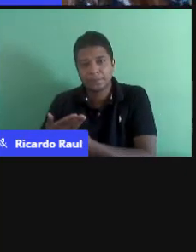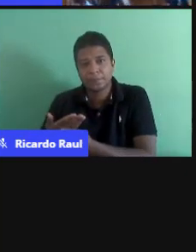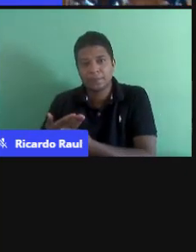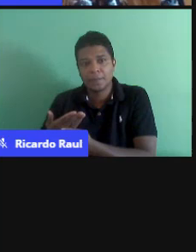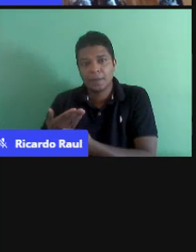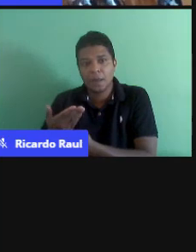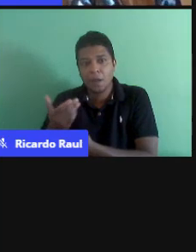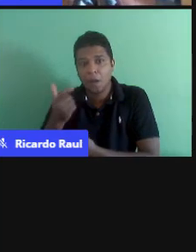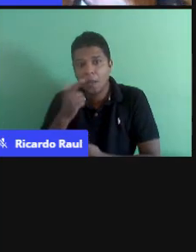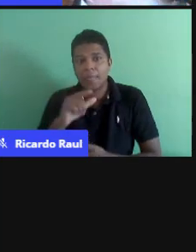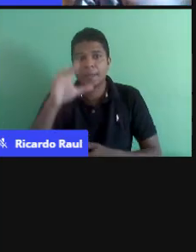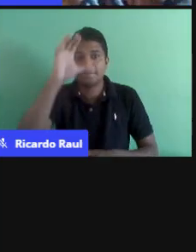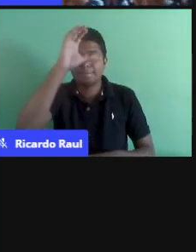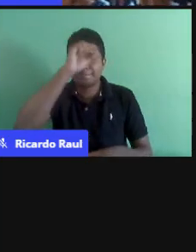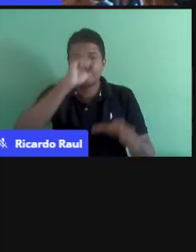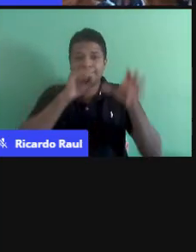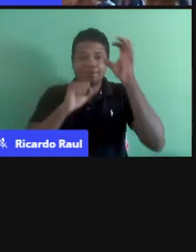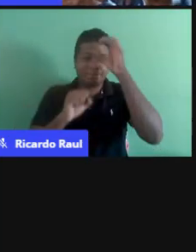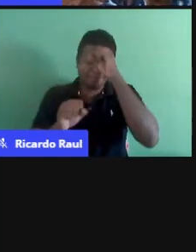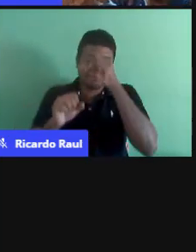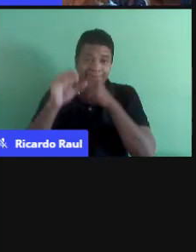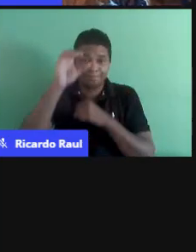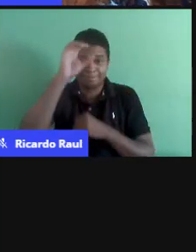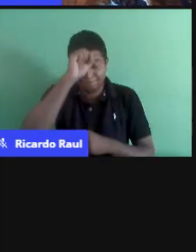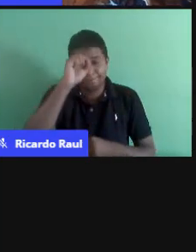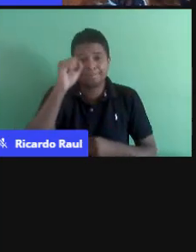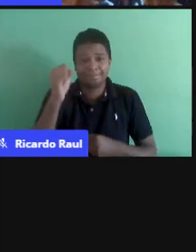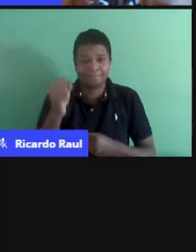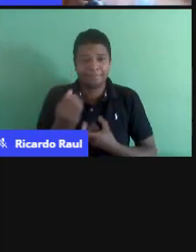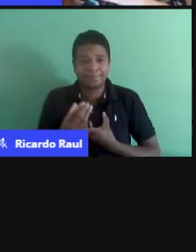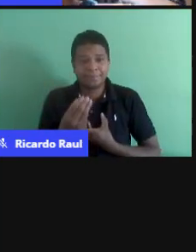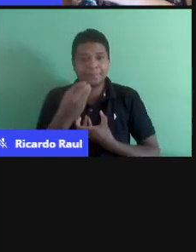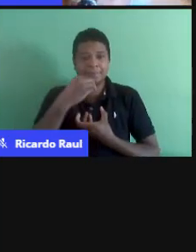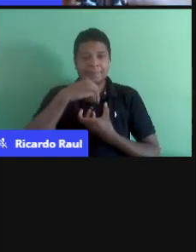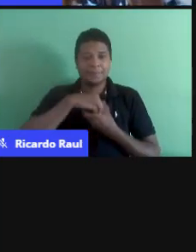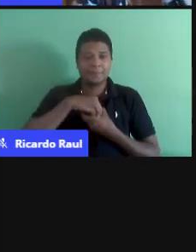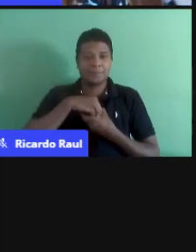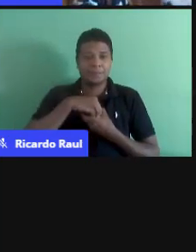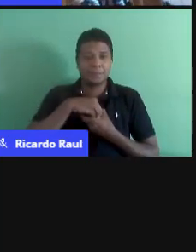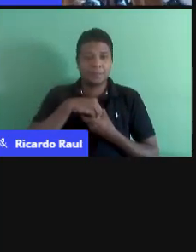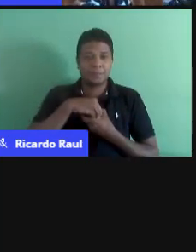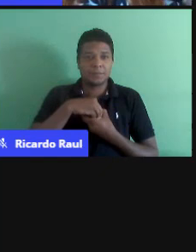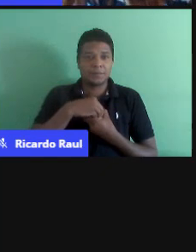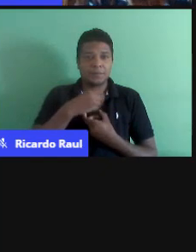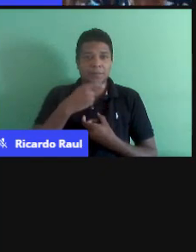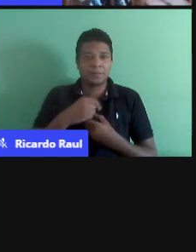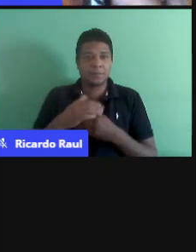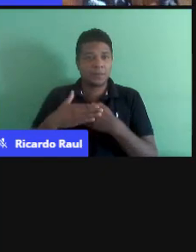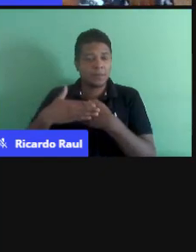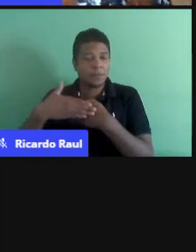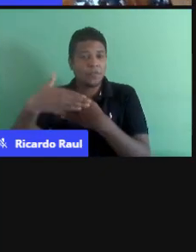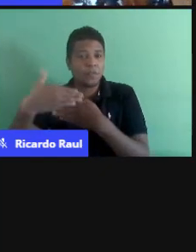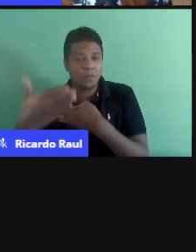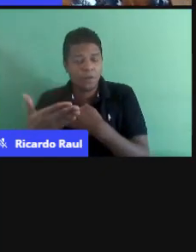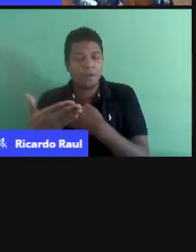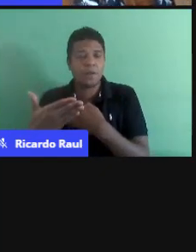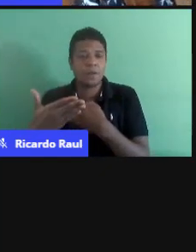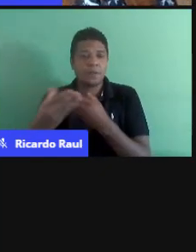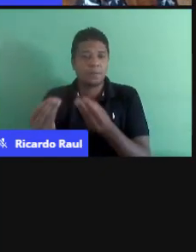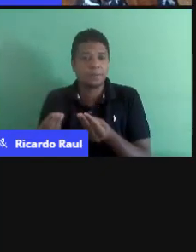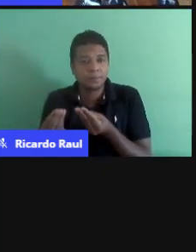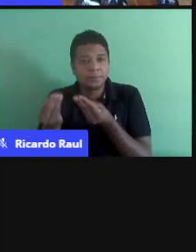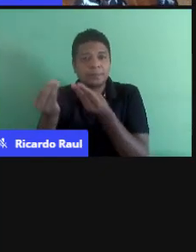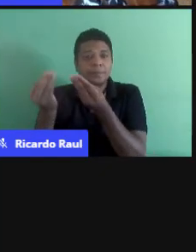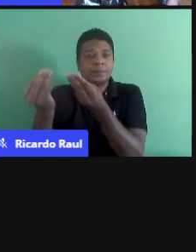aprendizagem. Nessa interação entre as condições internas do ser humano e as condições externas que são oferecidas para